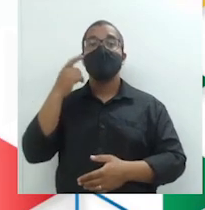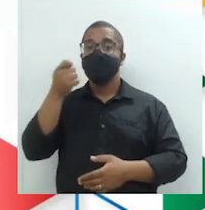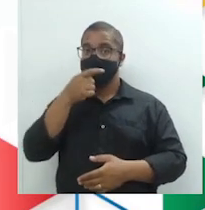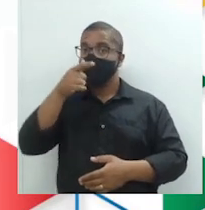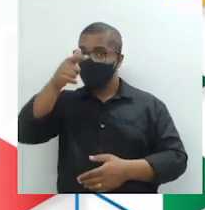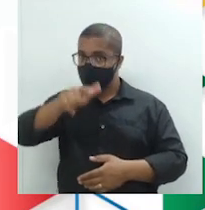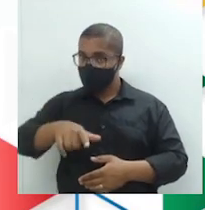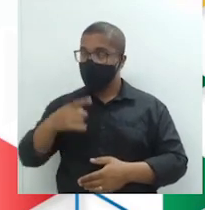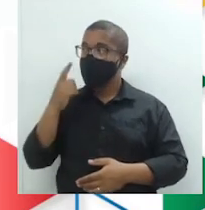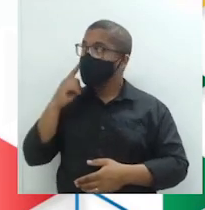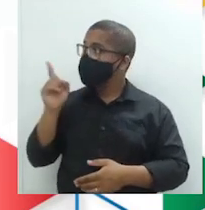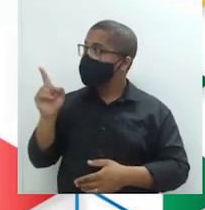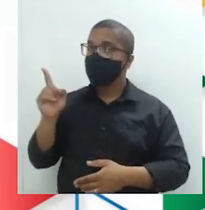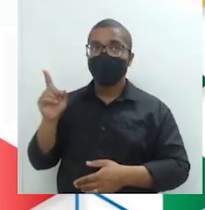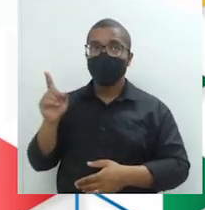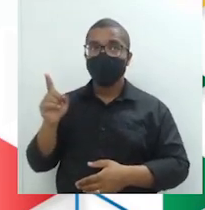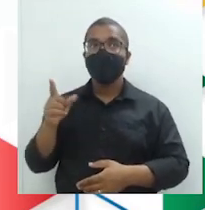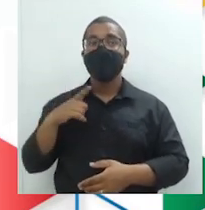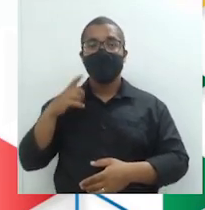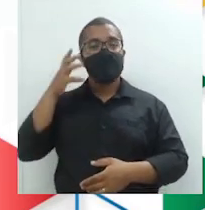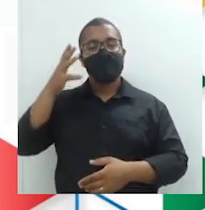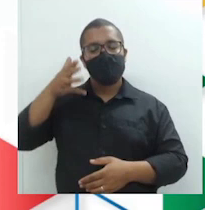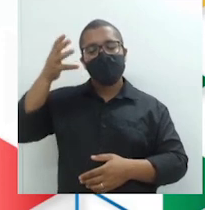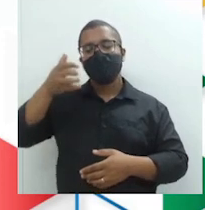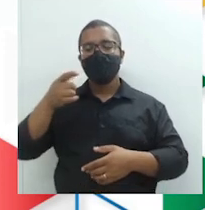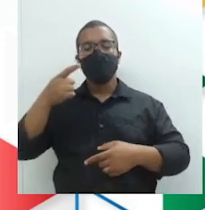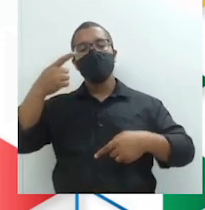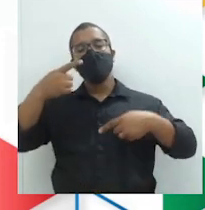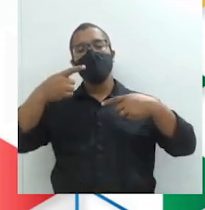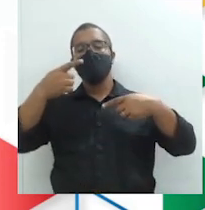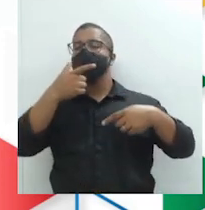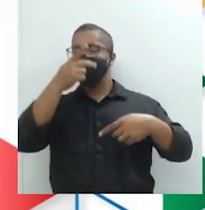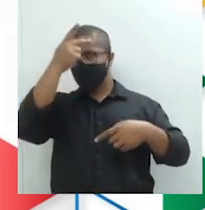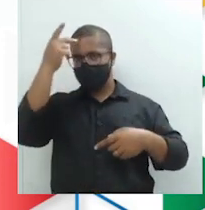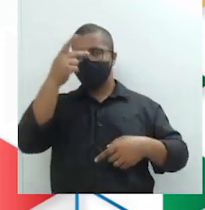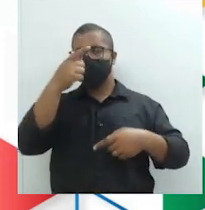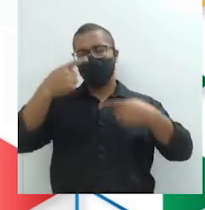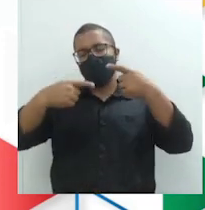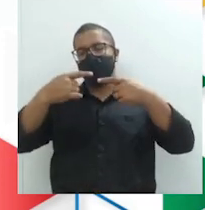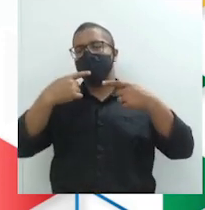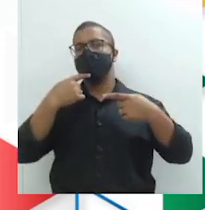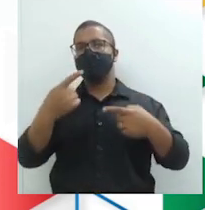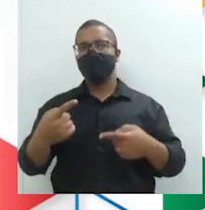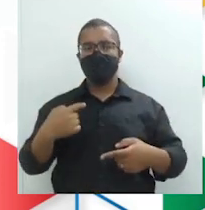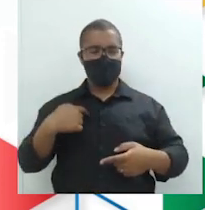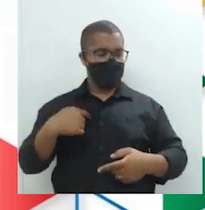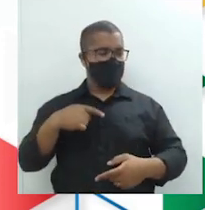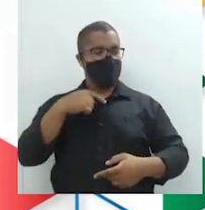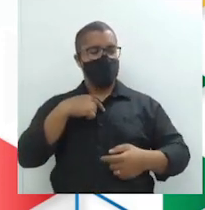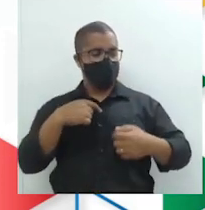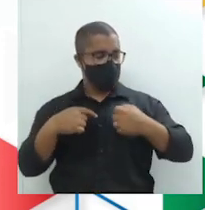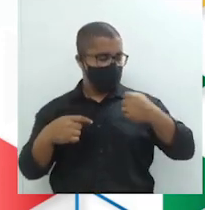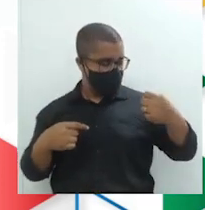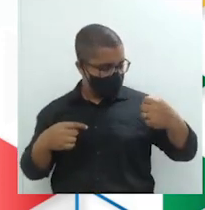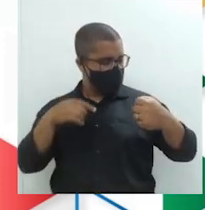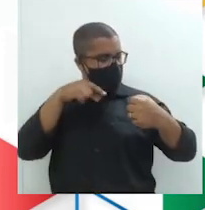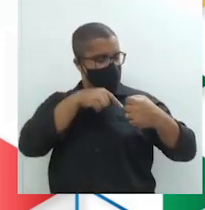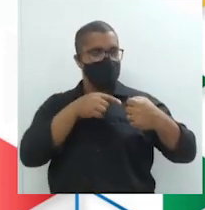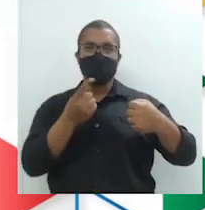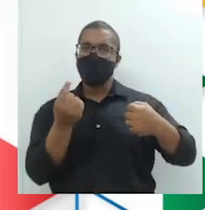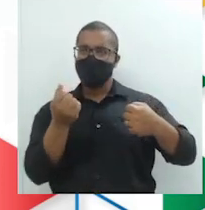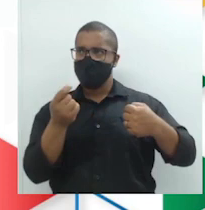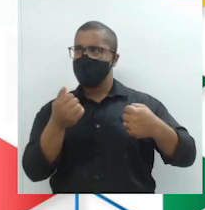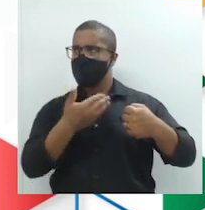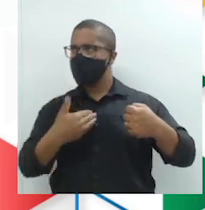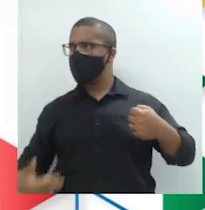aqui. Preste bem atenção, em um discurso, o político diz, neste bolso nunca entrou dinheiro público. Aí alguém